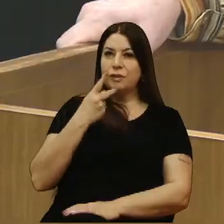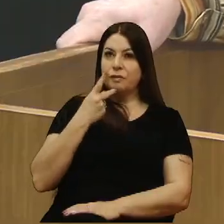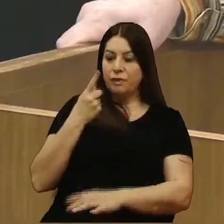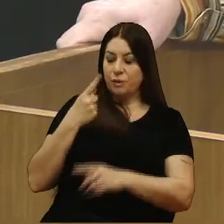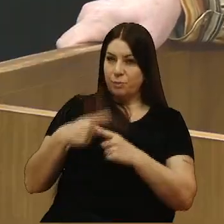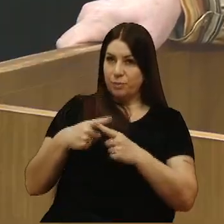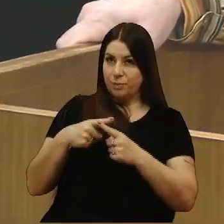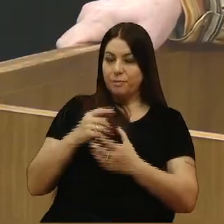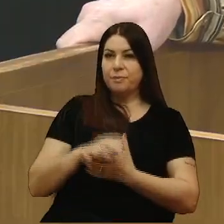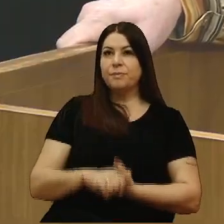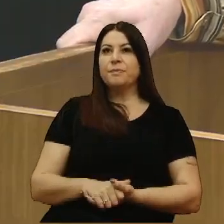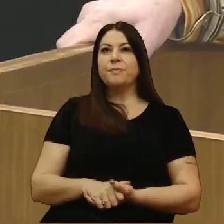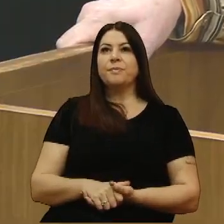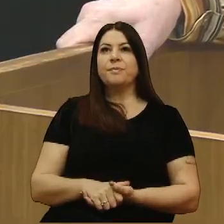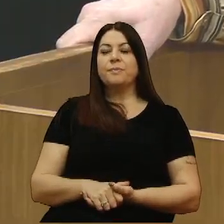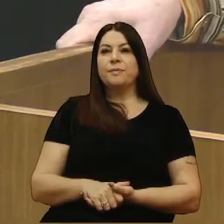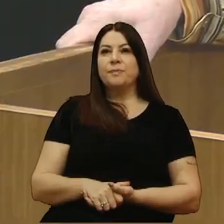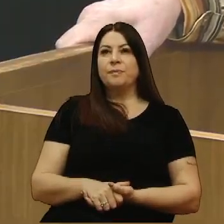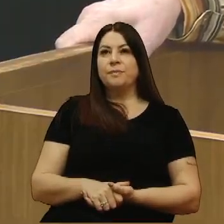por quê.